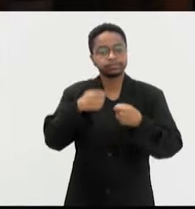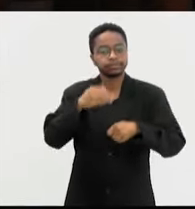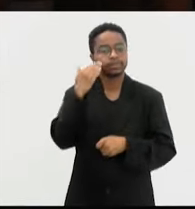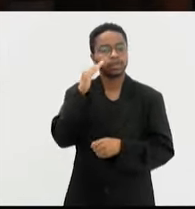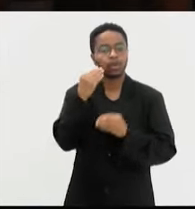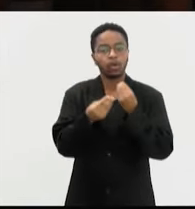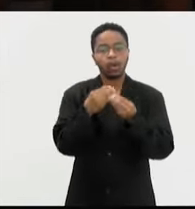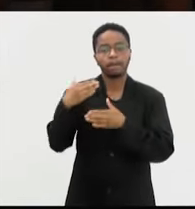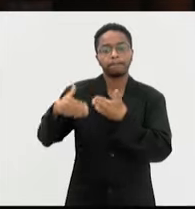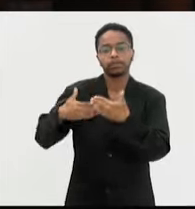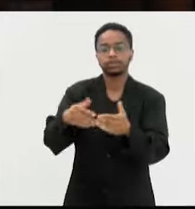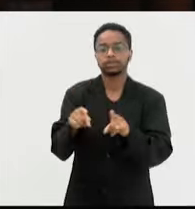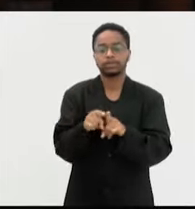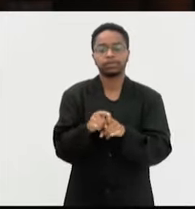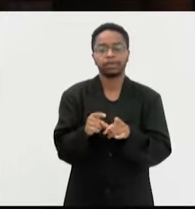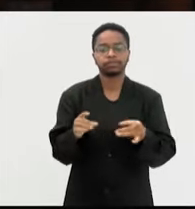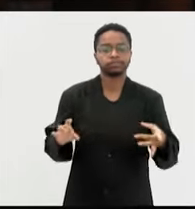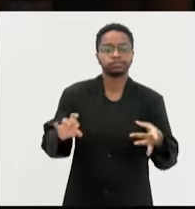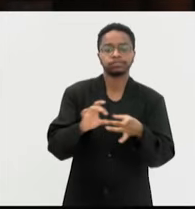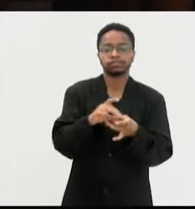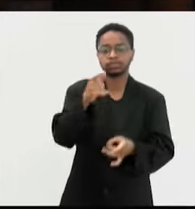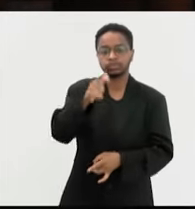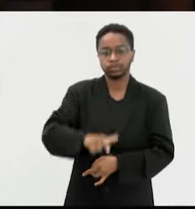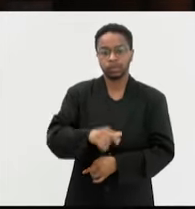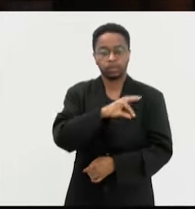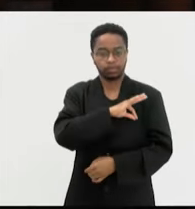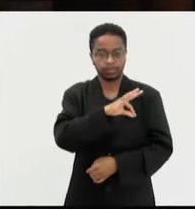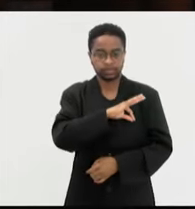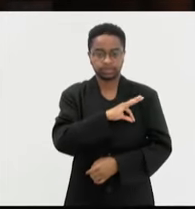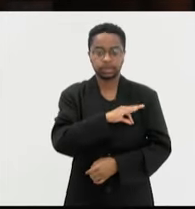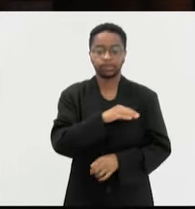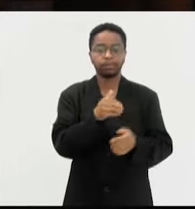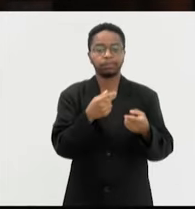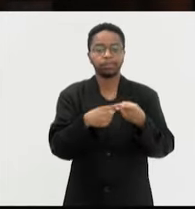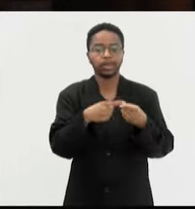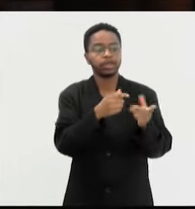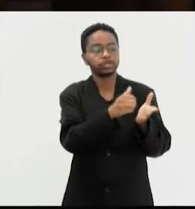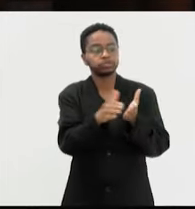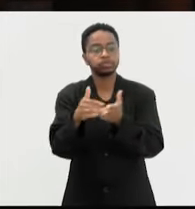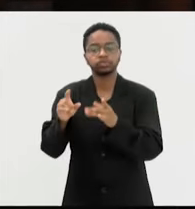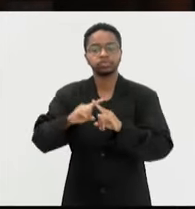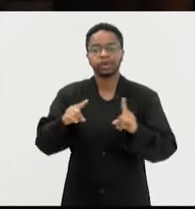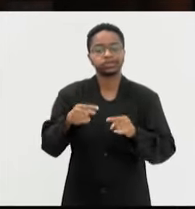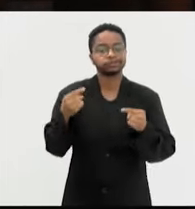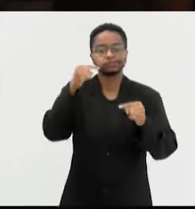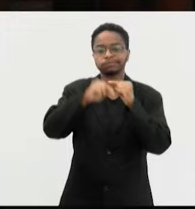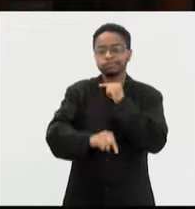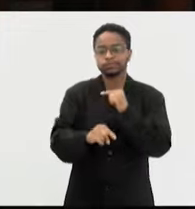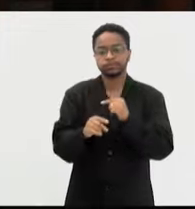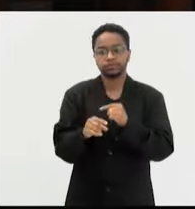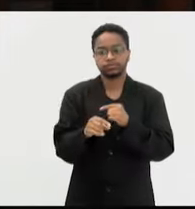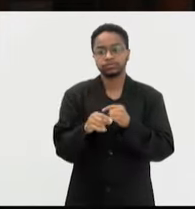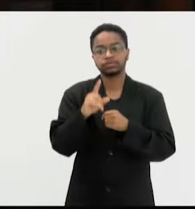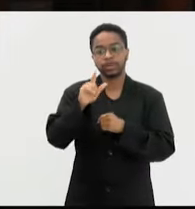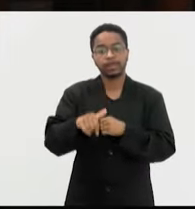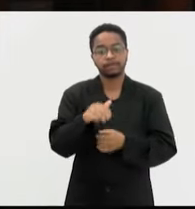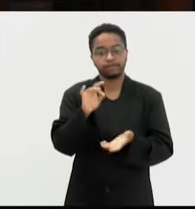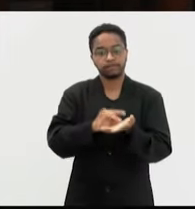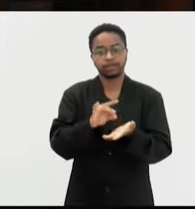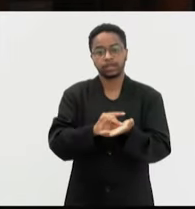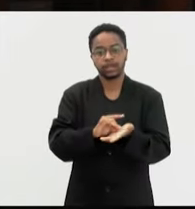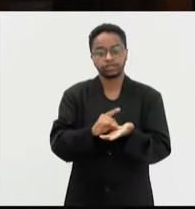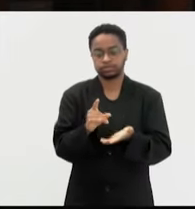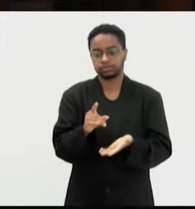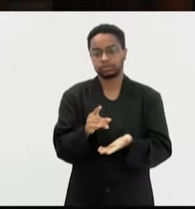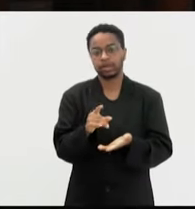os processos PR reintegração dos policiais que foram expulsos injustamente Isso é verdade não é